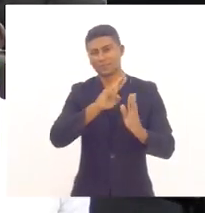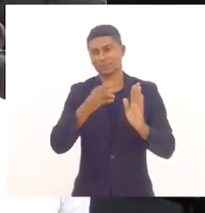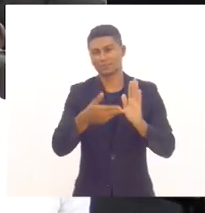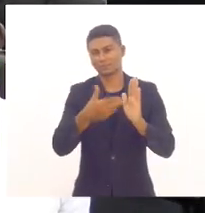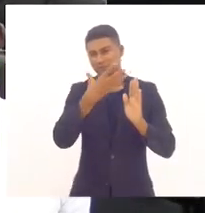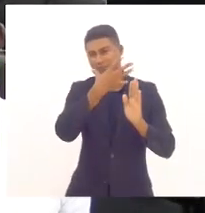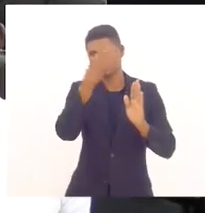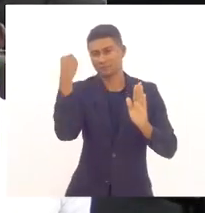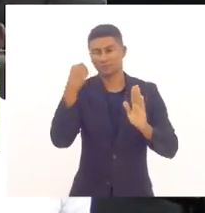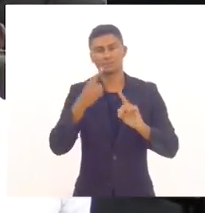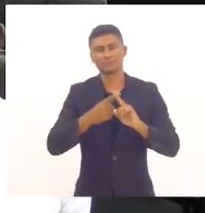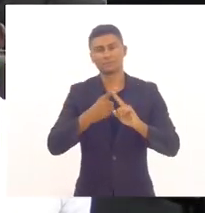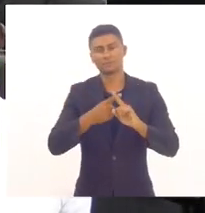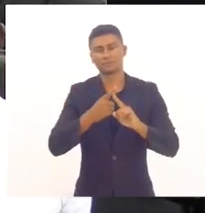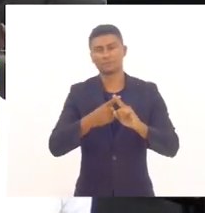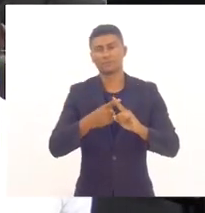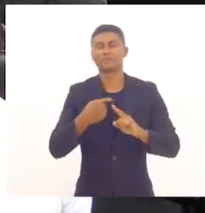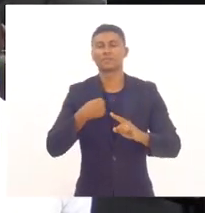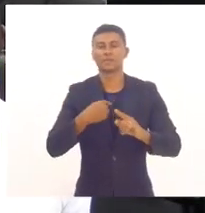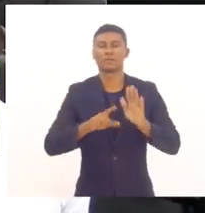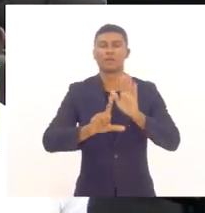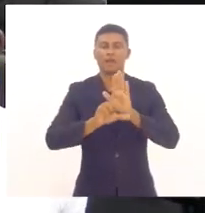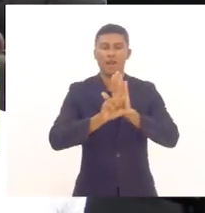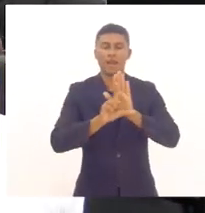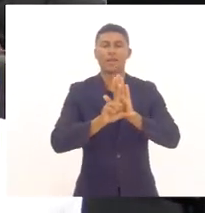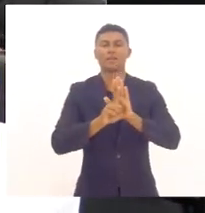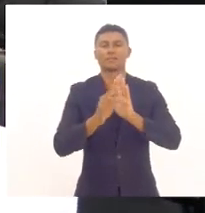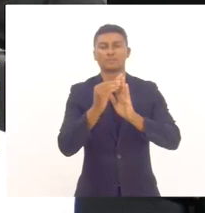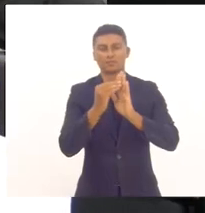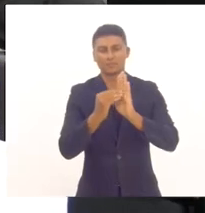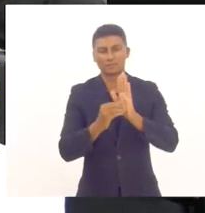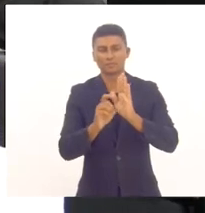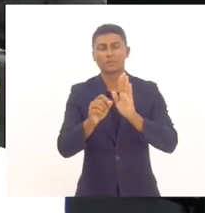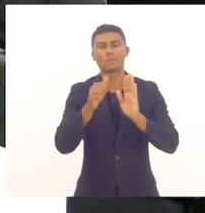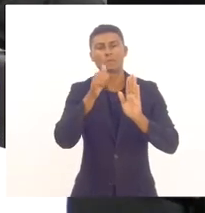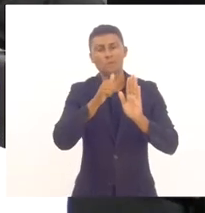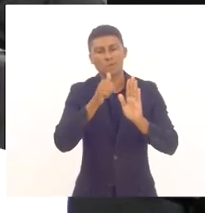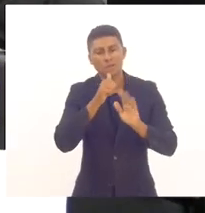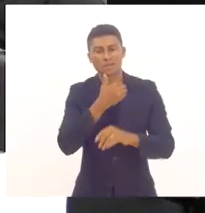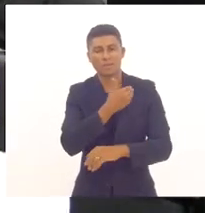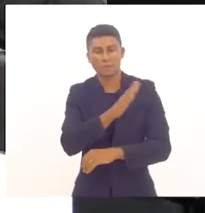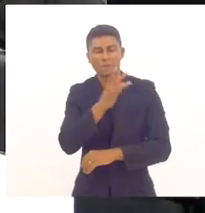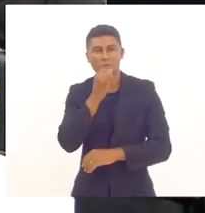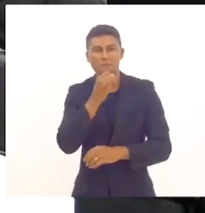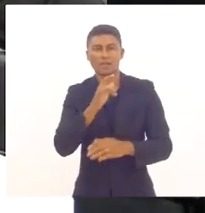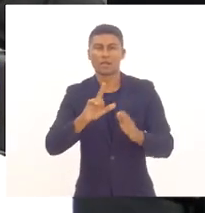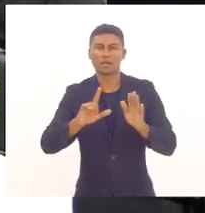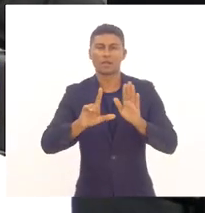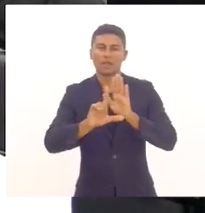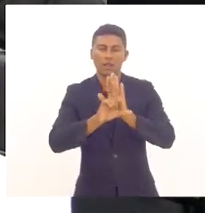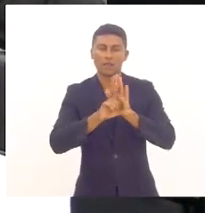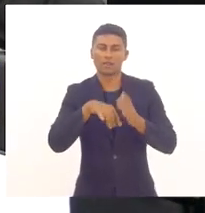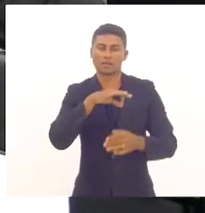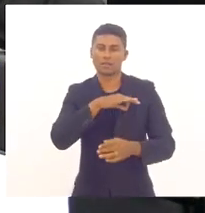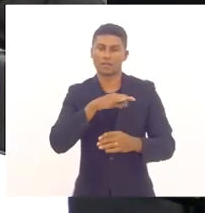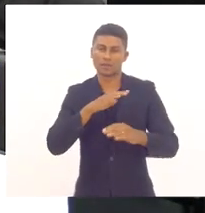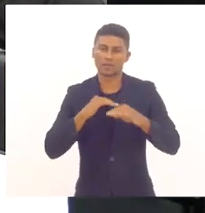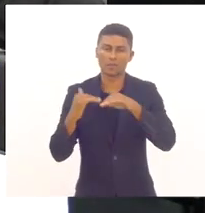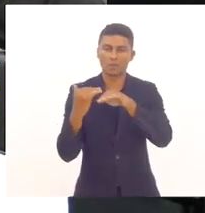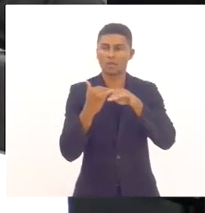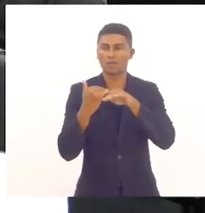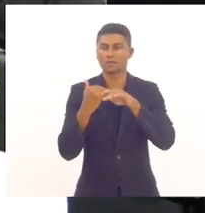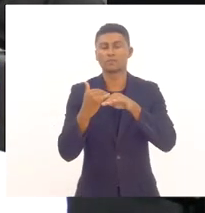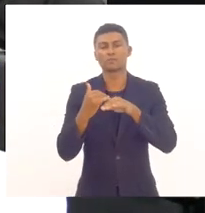fiz várias leis contra a discriminação das mulheres, eu fiz a lei do salário igual, trabalho igual, eu já podia até ser